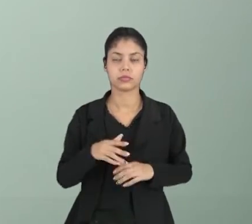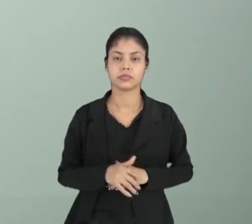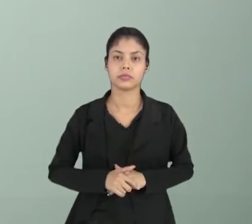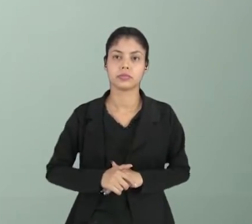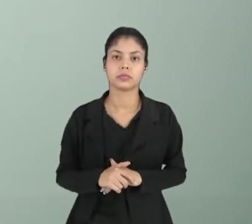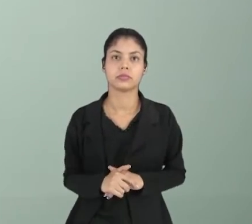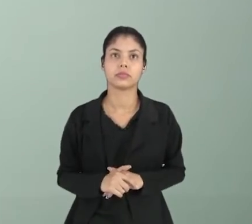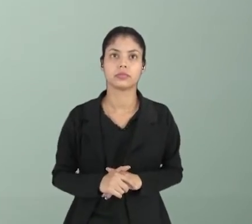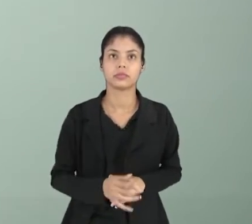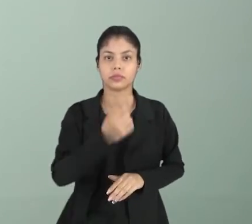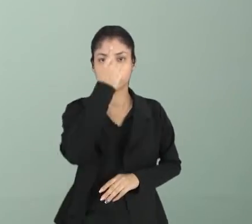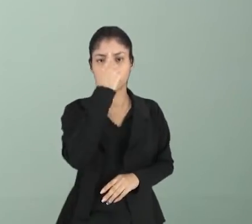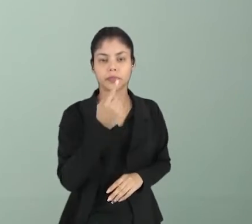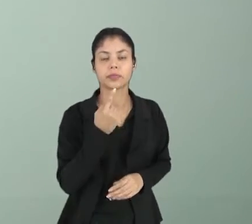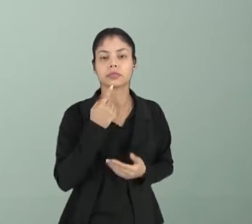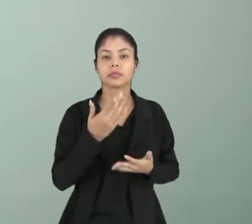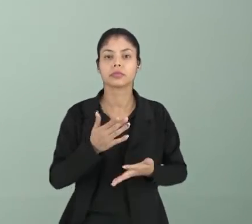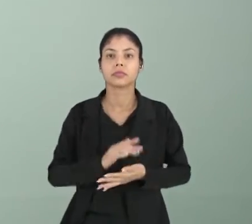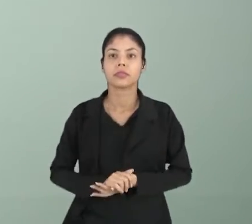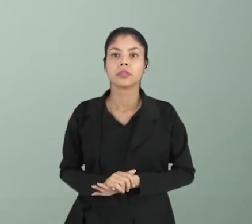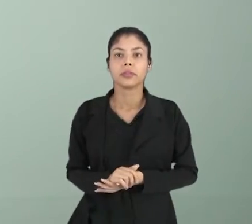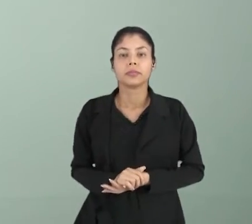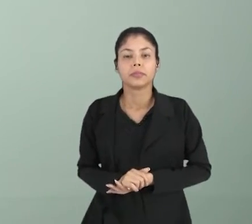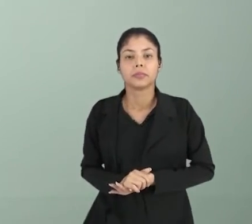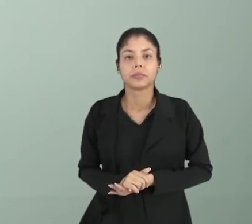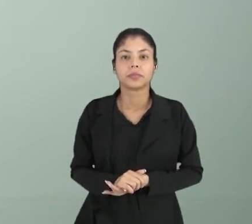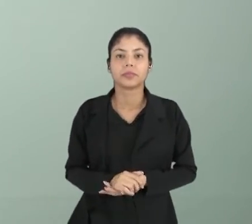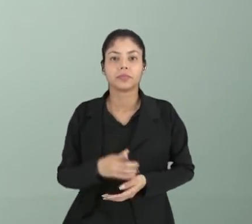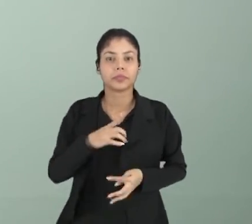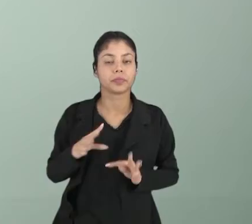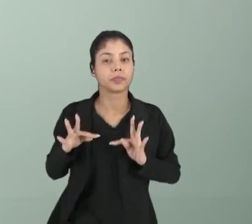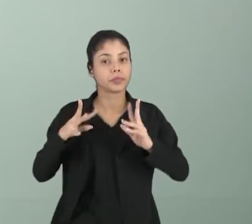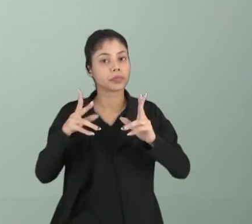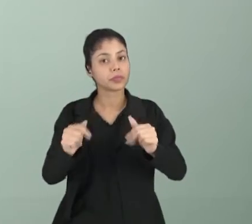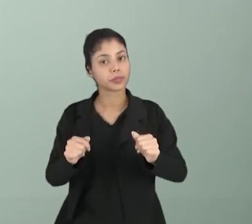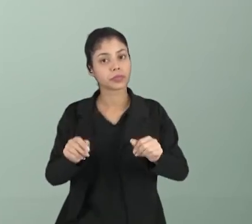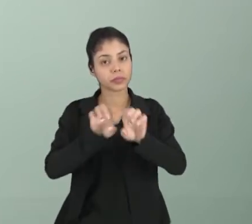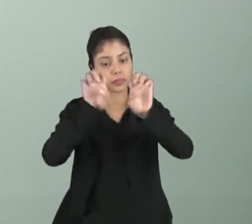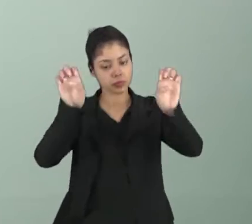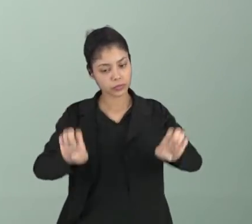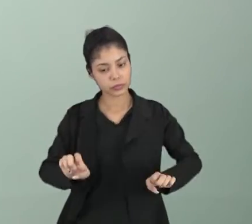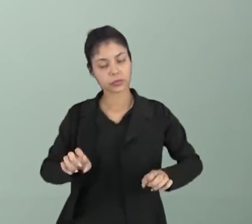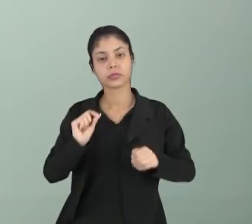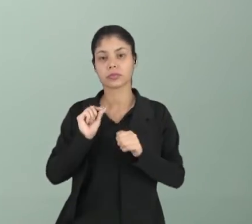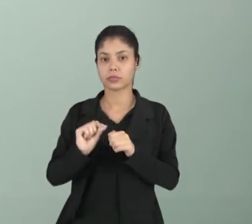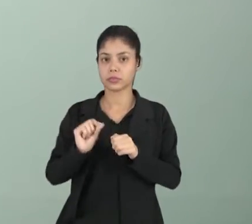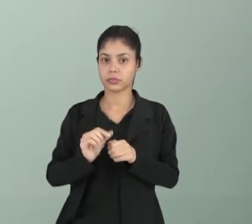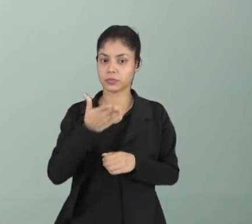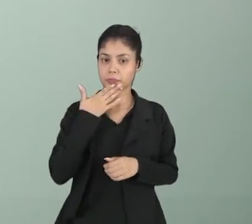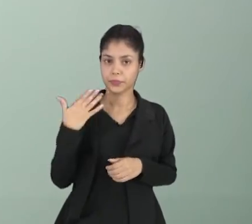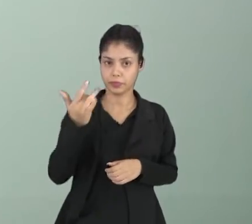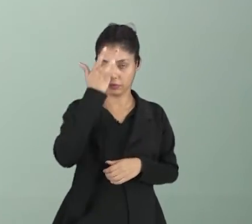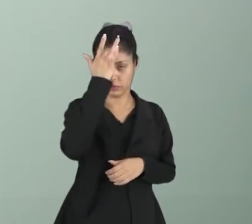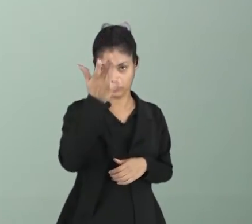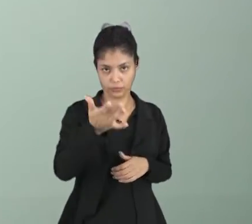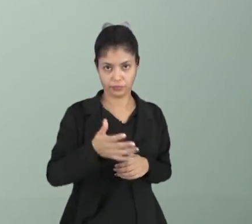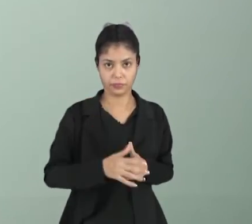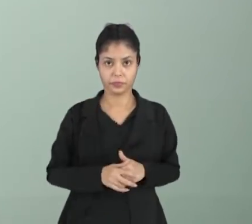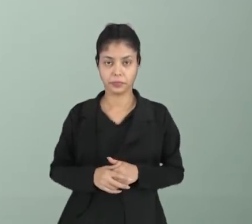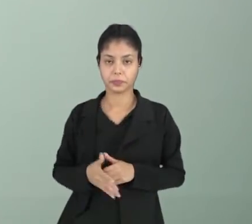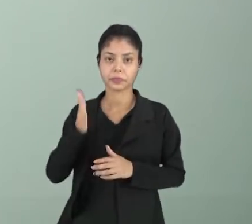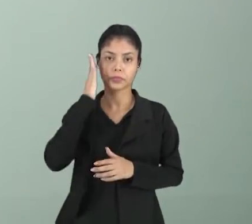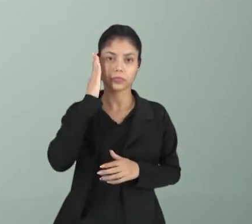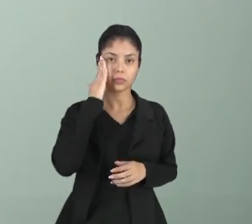não verbal, que são imagens. Então, ele tem toda uma estrutura para facilitar